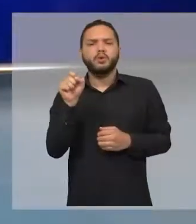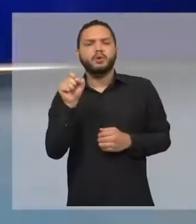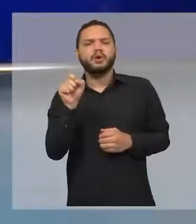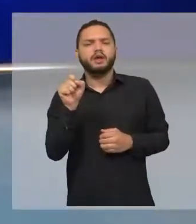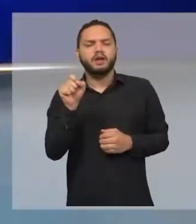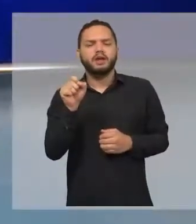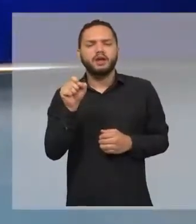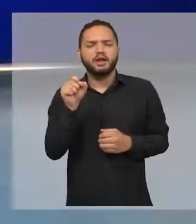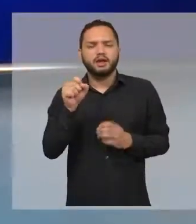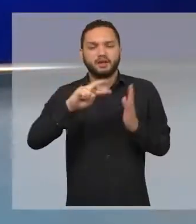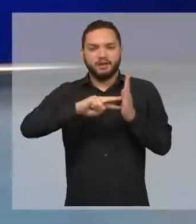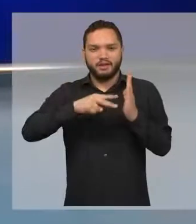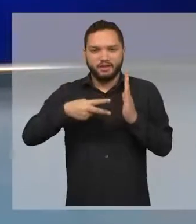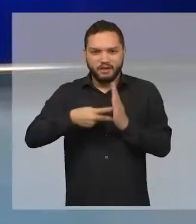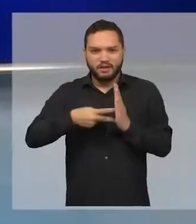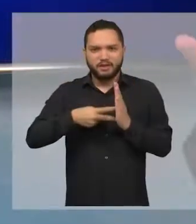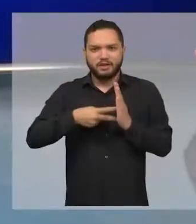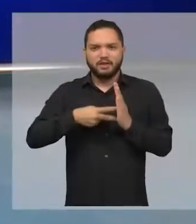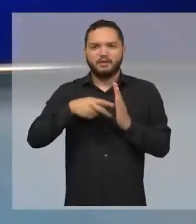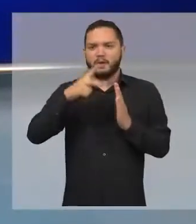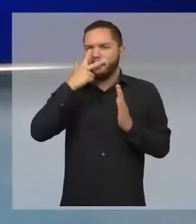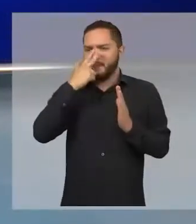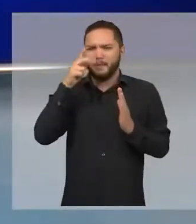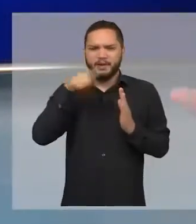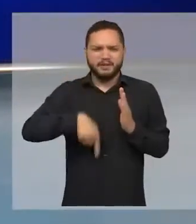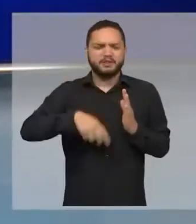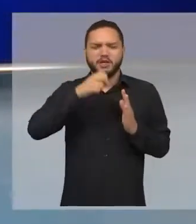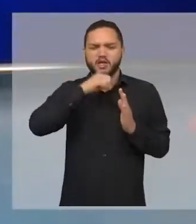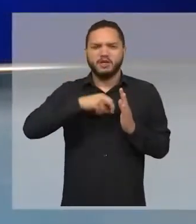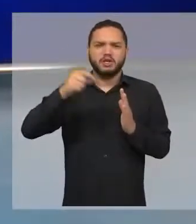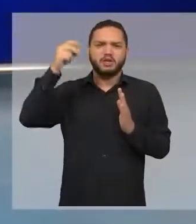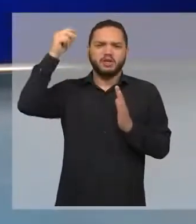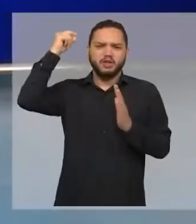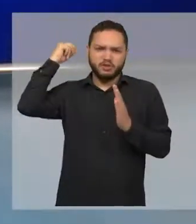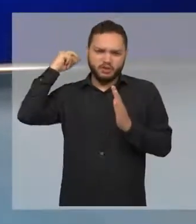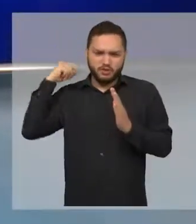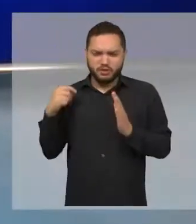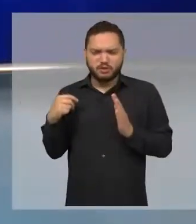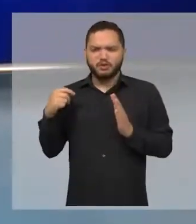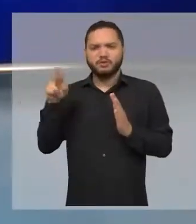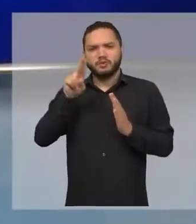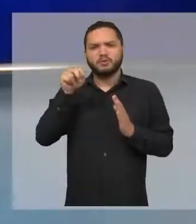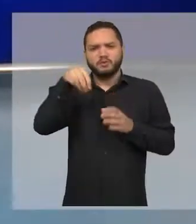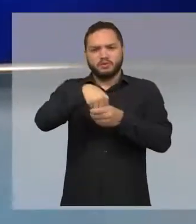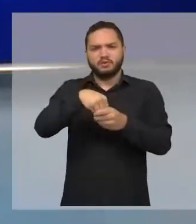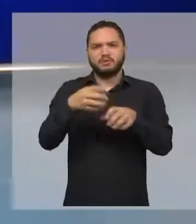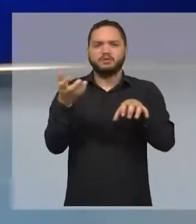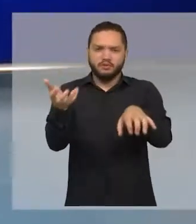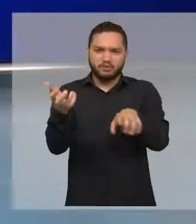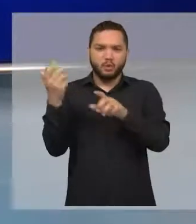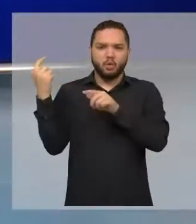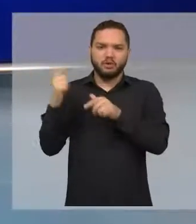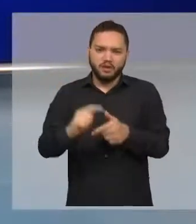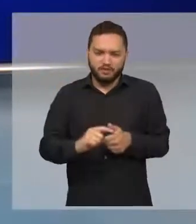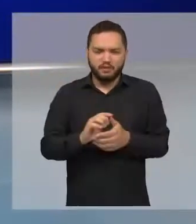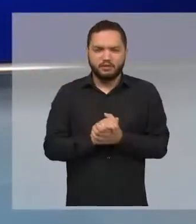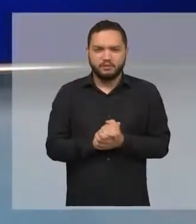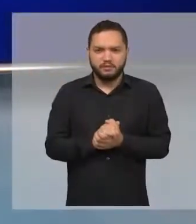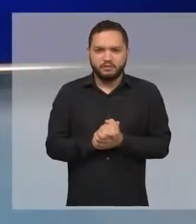foi uma guerra civil, toda guerra civil tem violência. Mas essa legitimidade não fica clara, porque um lado não quer dizer que lutava pela